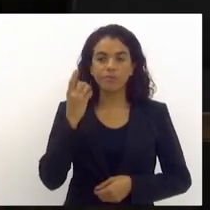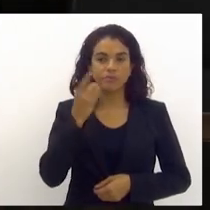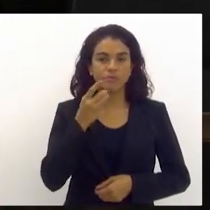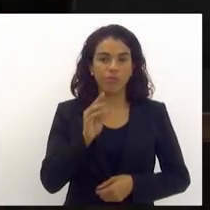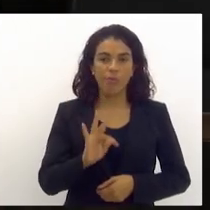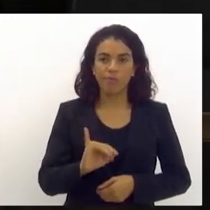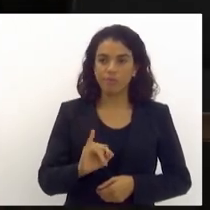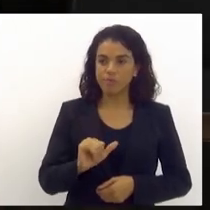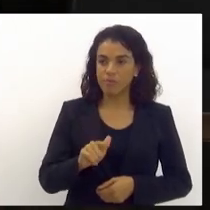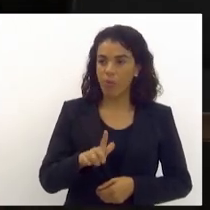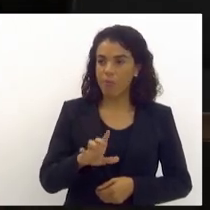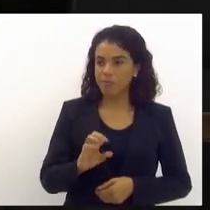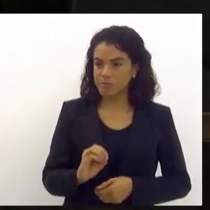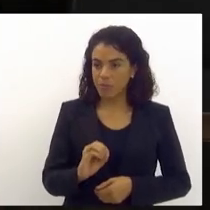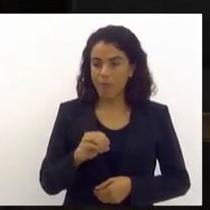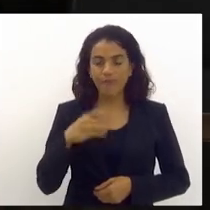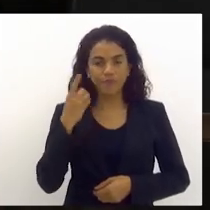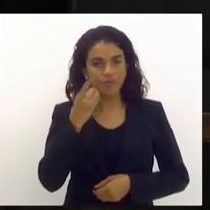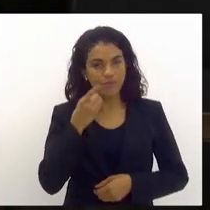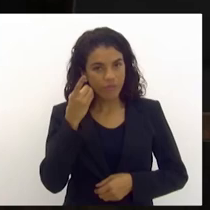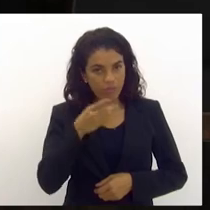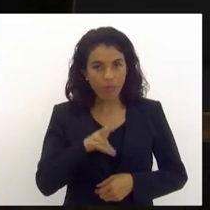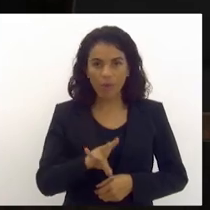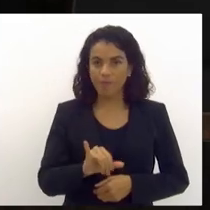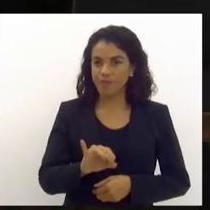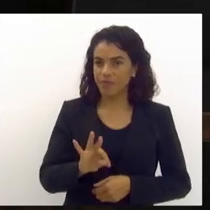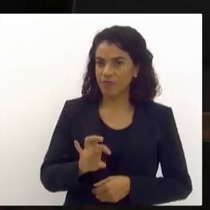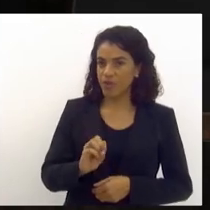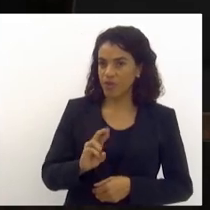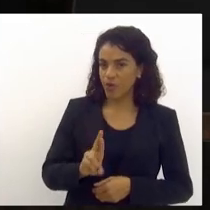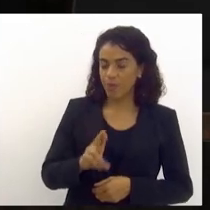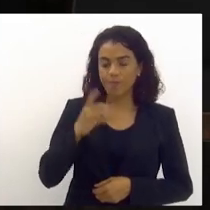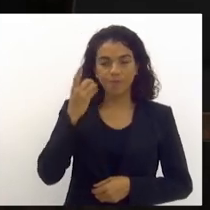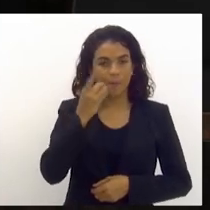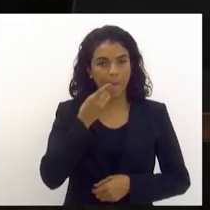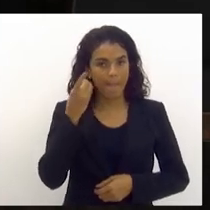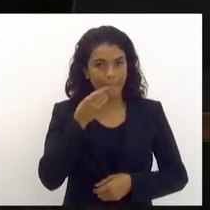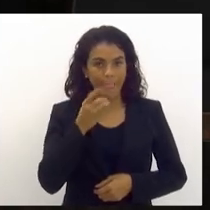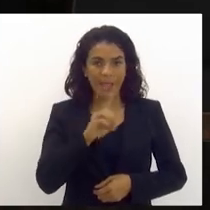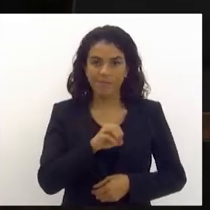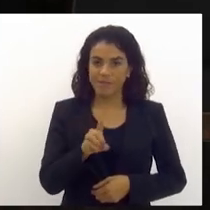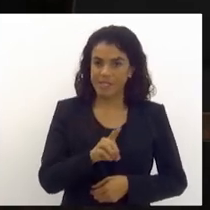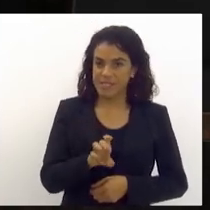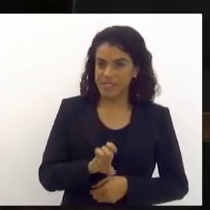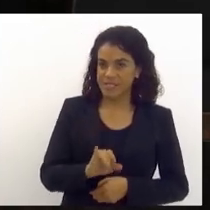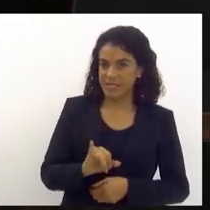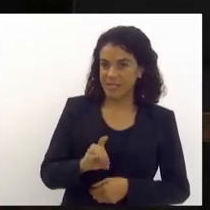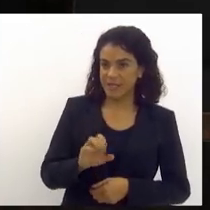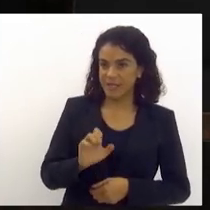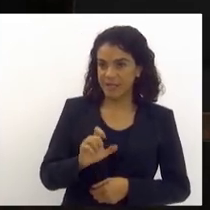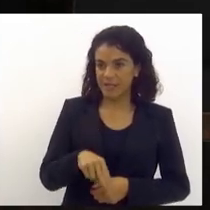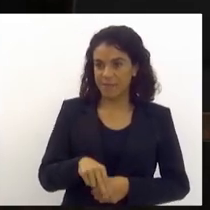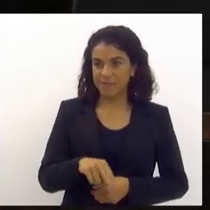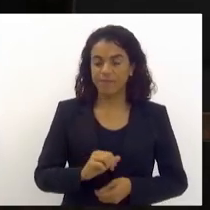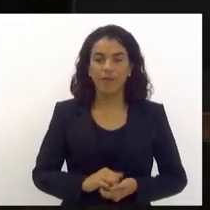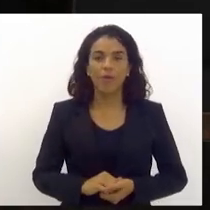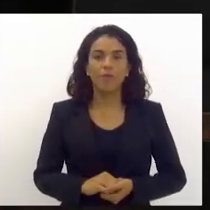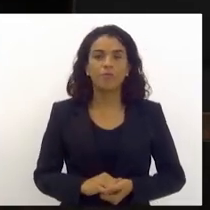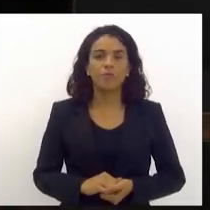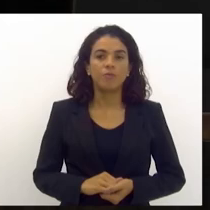Tiago Galhaço, deputado Vitor Júnior, deputada Zeidan.